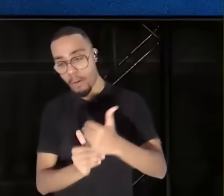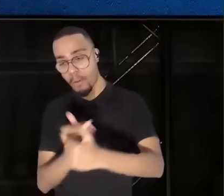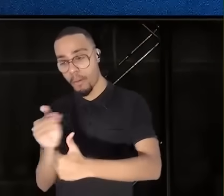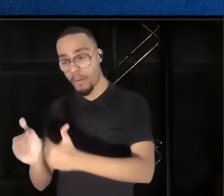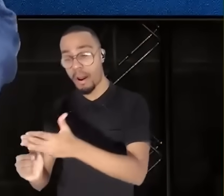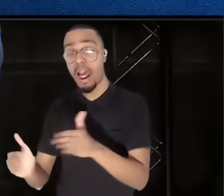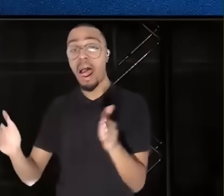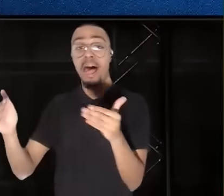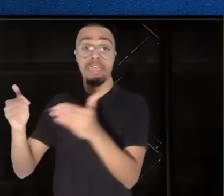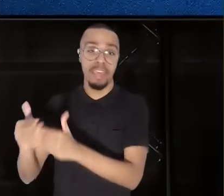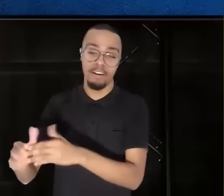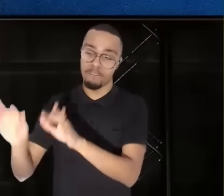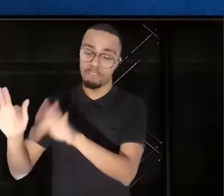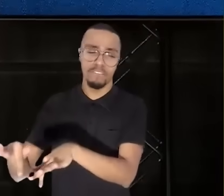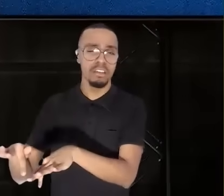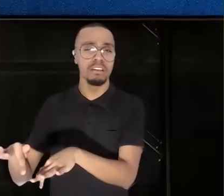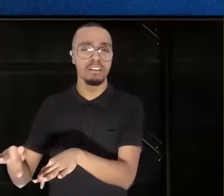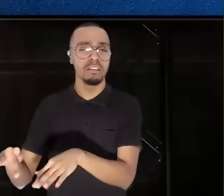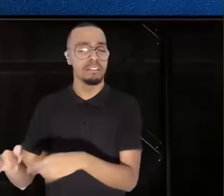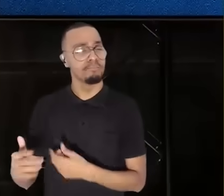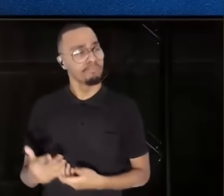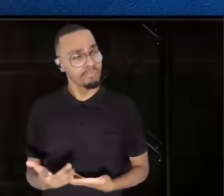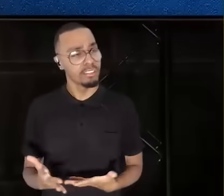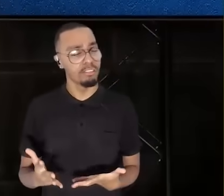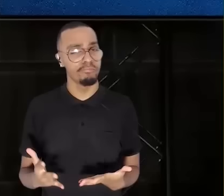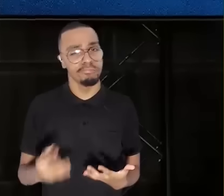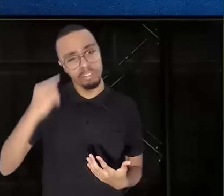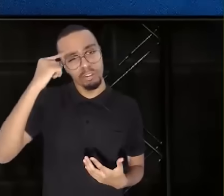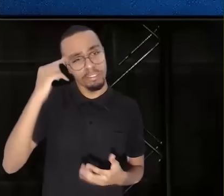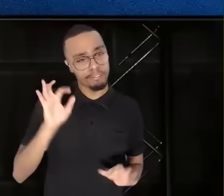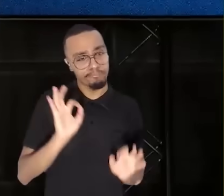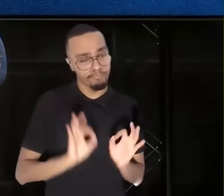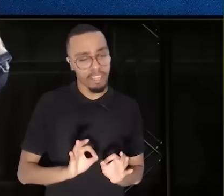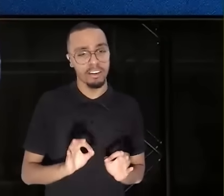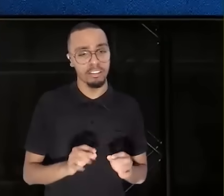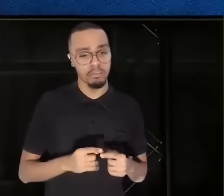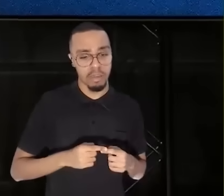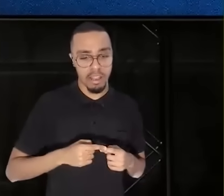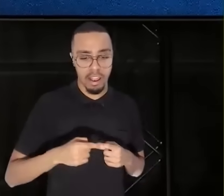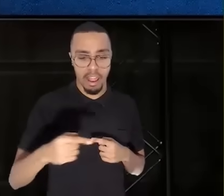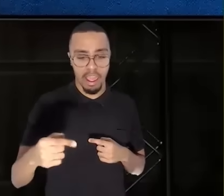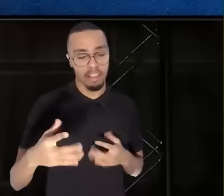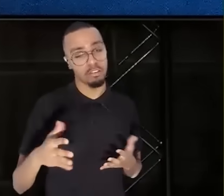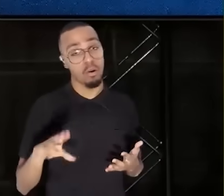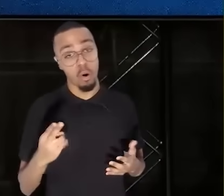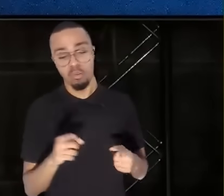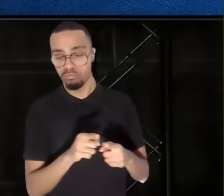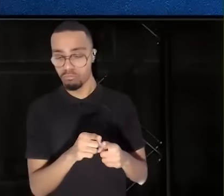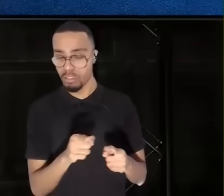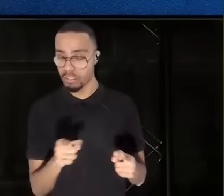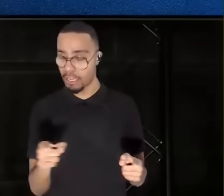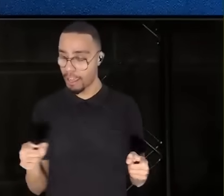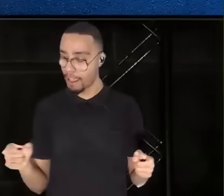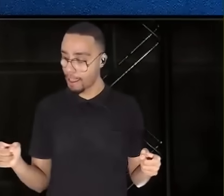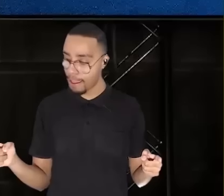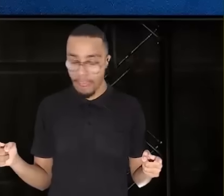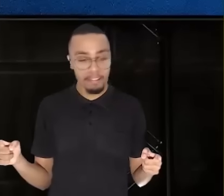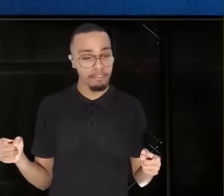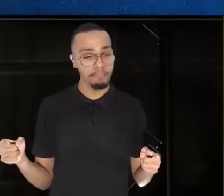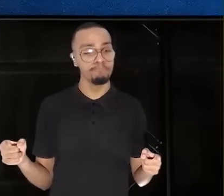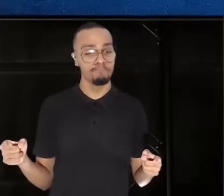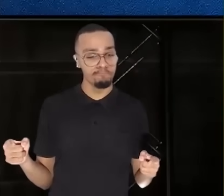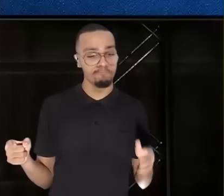terminar. Na nossa cabeça tudo tem que fazer sentido, é uma linha reta. Tudo tem duração, tudo